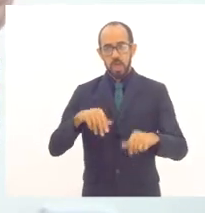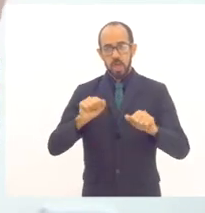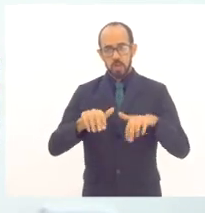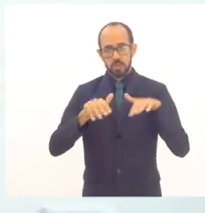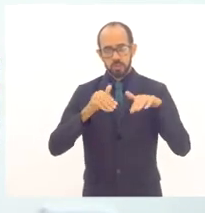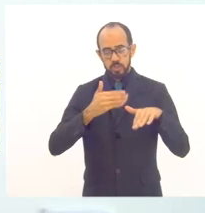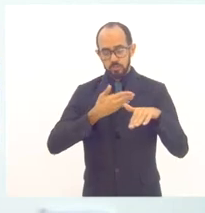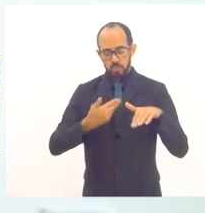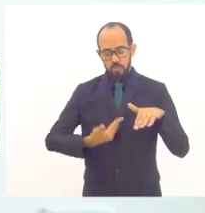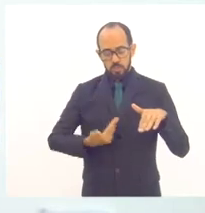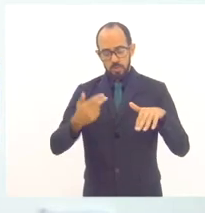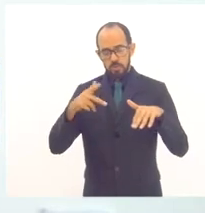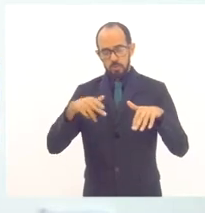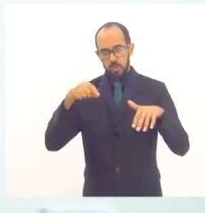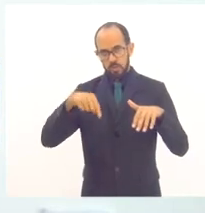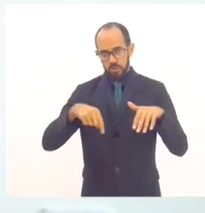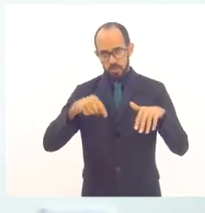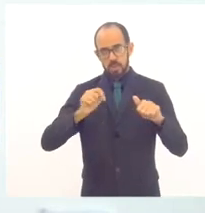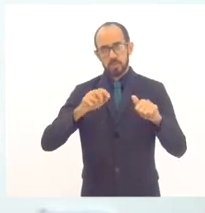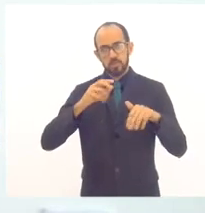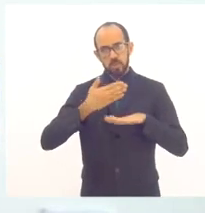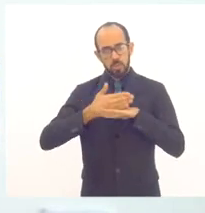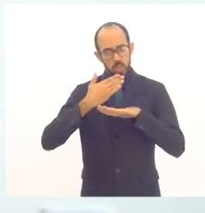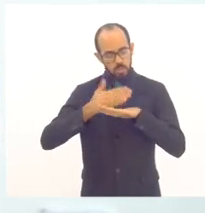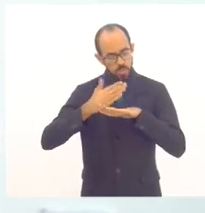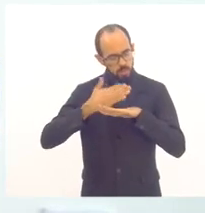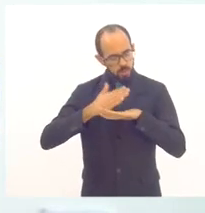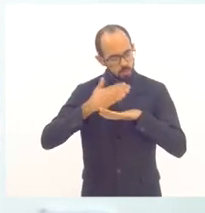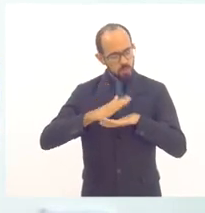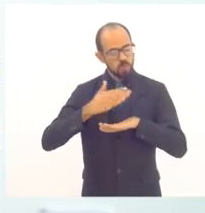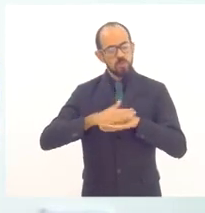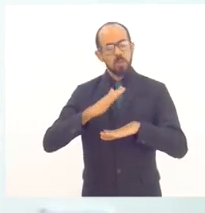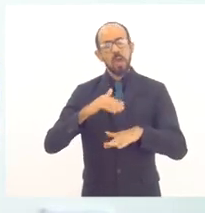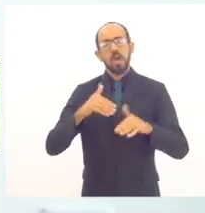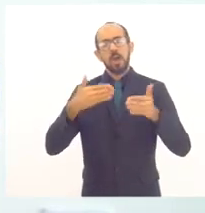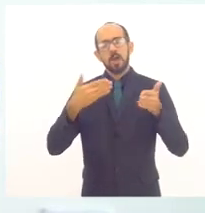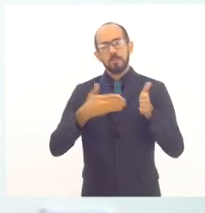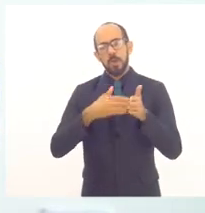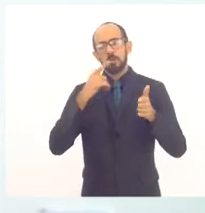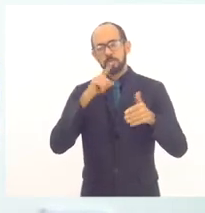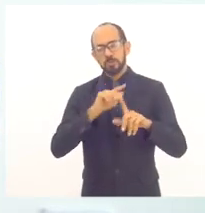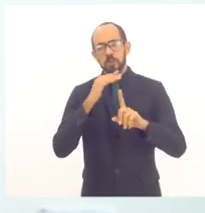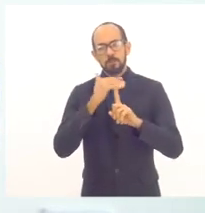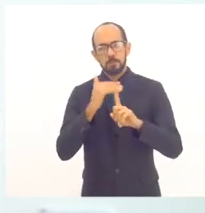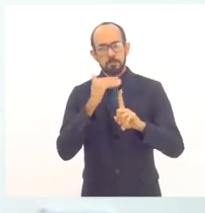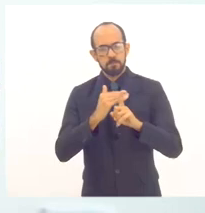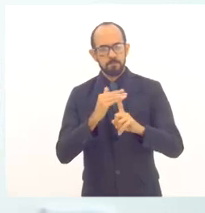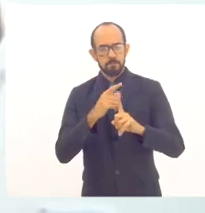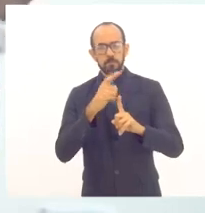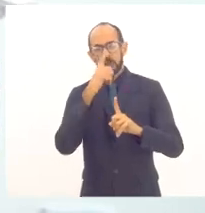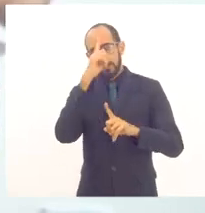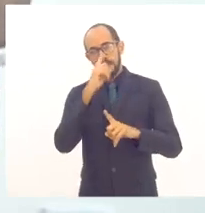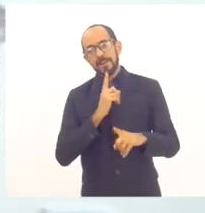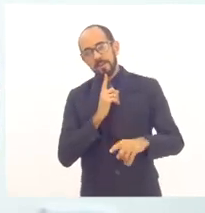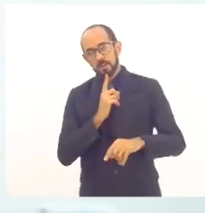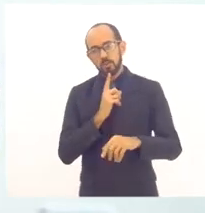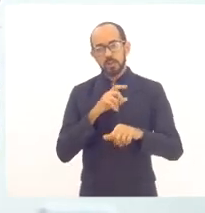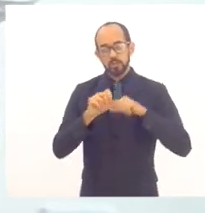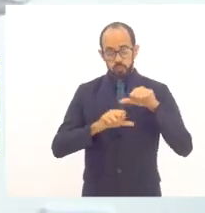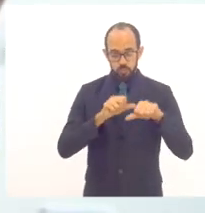essa. E vamos, até que uma lei passe a ser parcialmente cumprida. A gente muda a categoria, por isso que a gente tem que